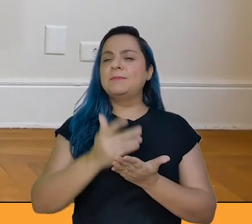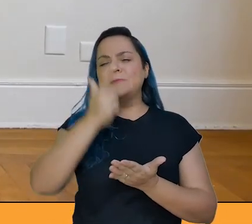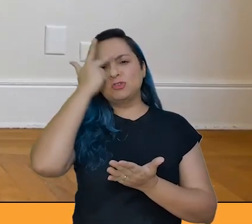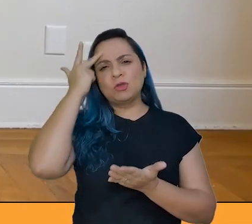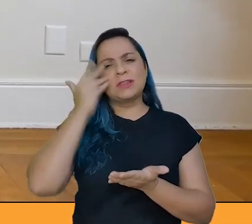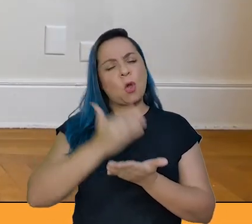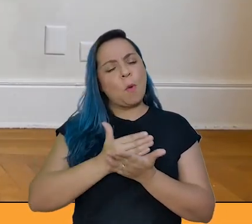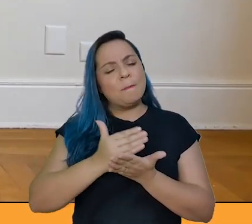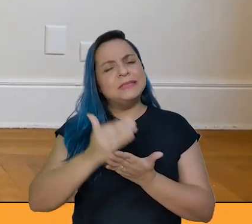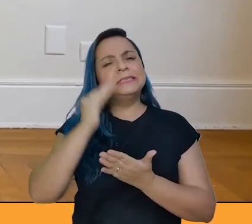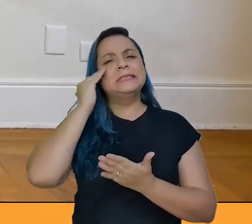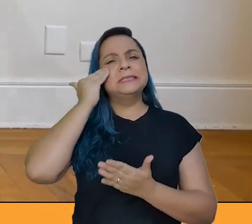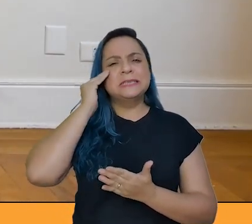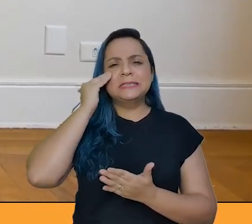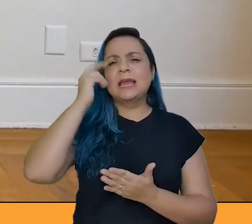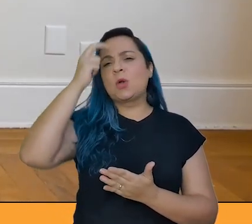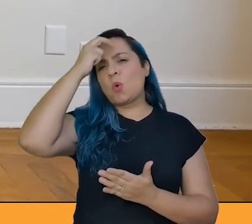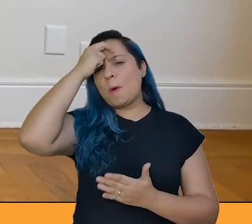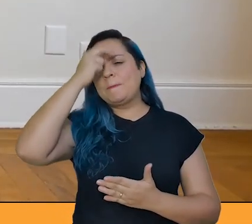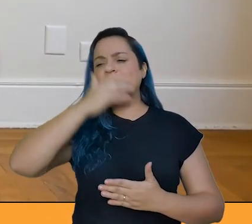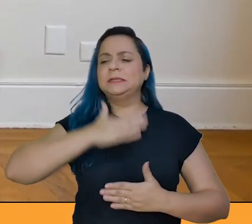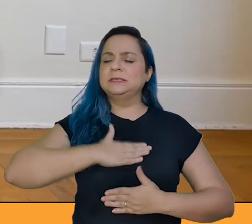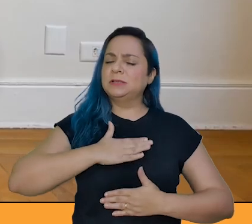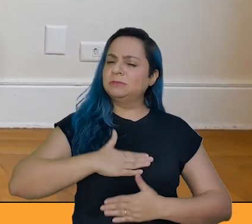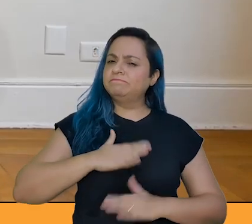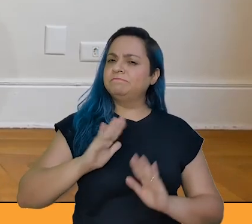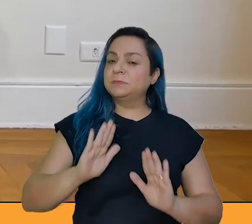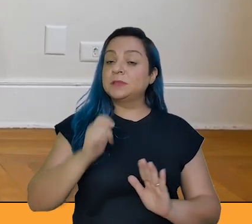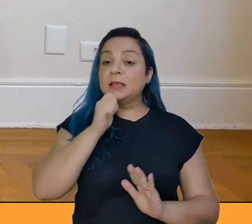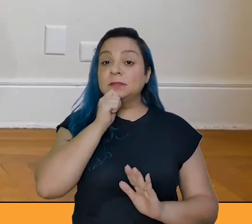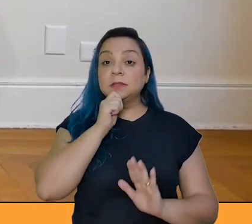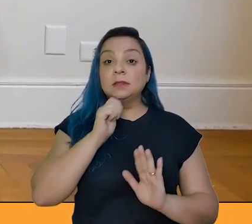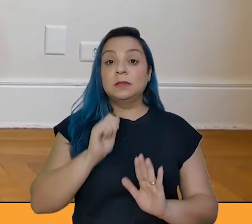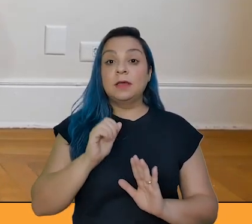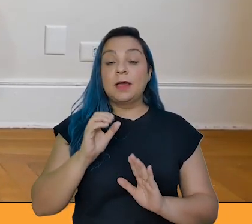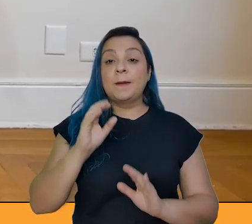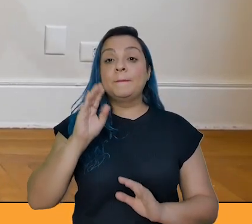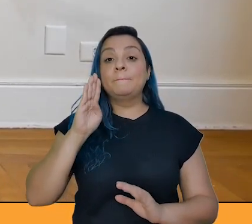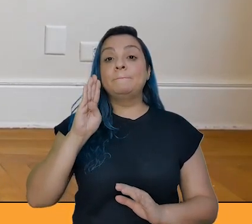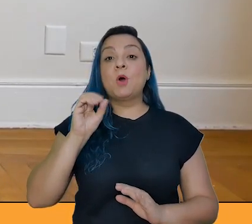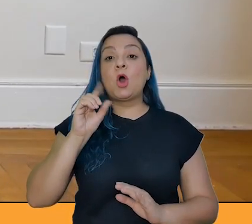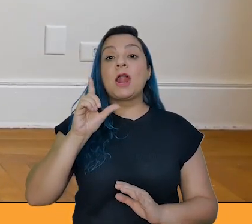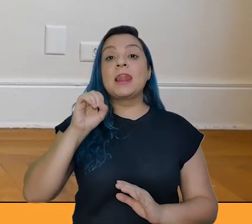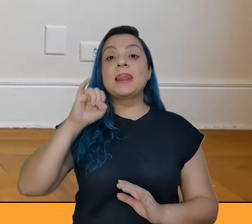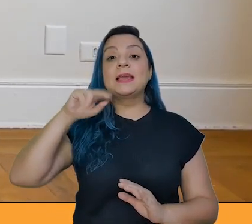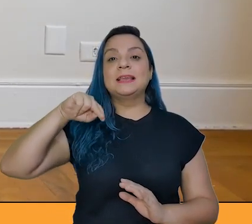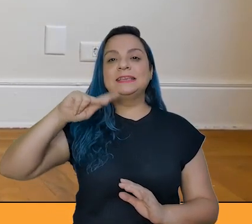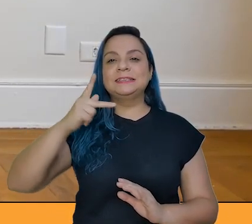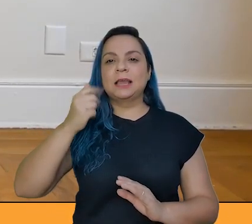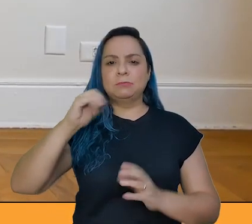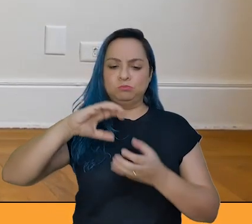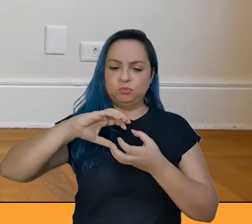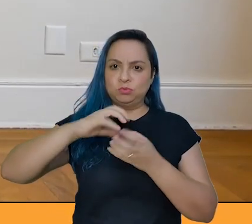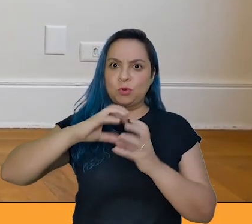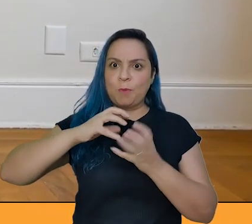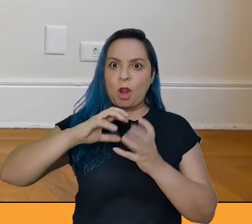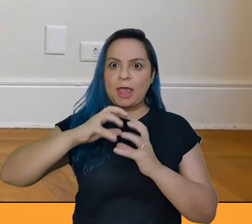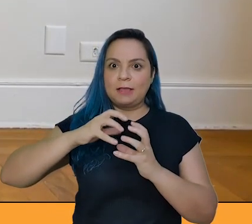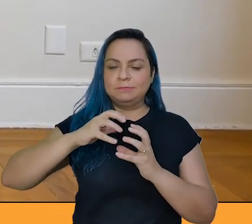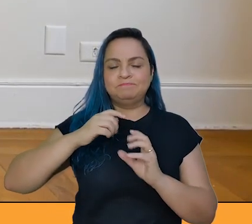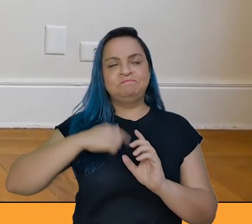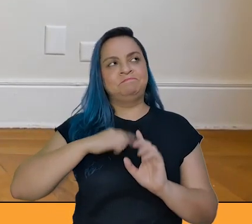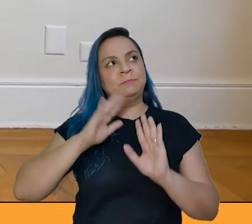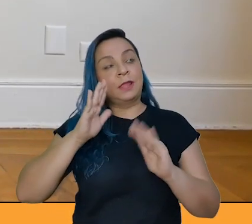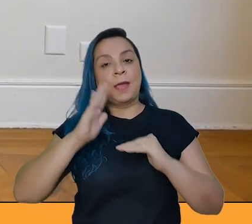quem está começando a entender sobre esse lance de consciência corporal, que é a prática da bolinha. Essa prática, ela